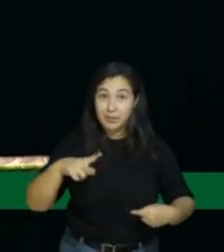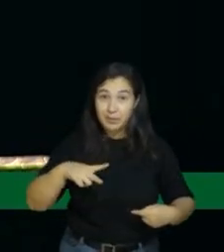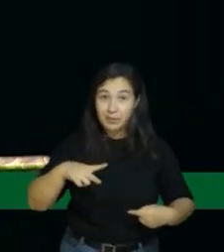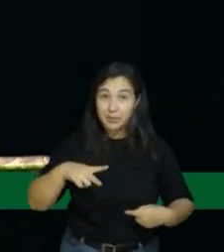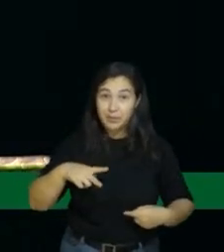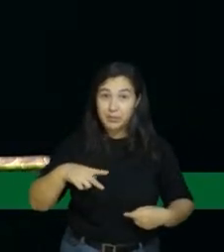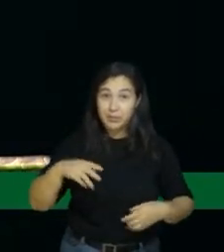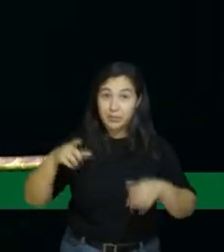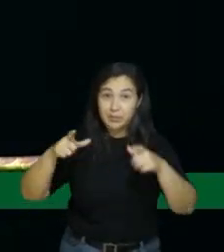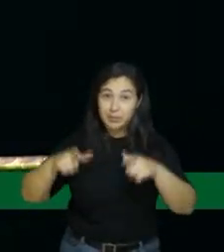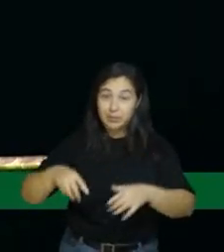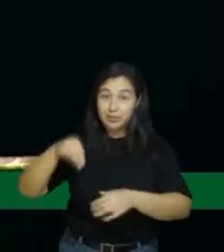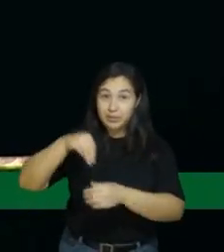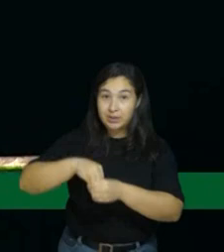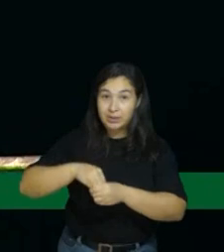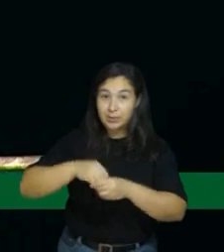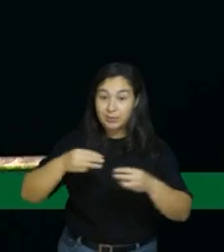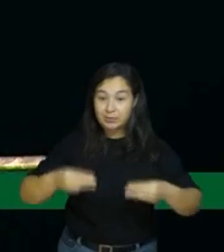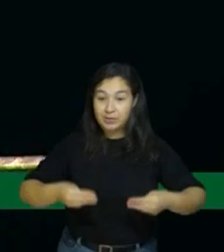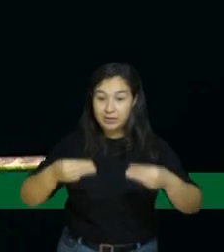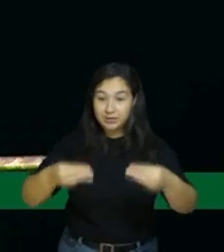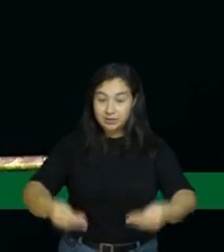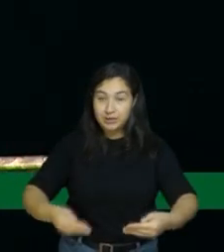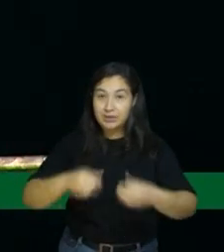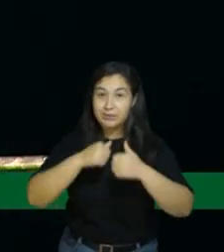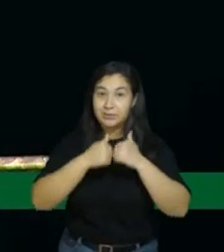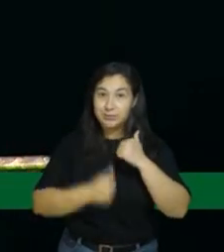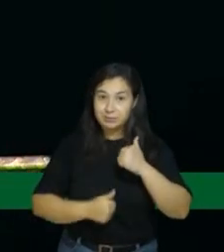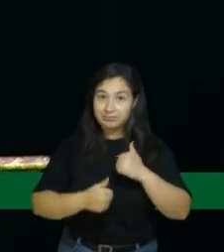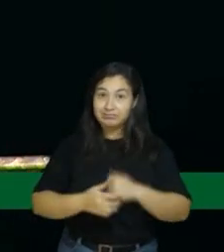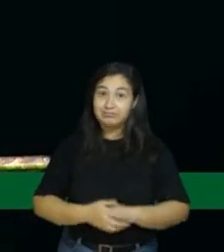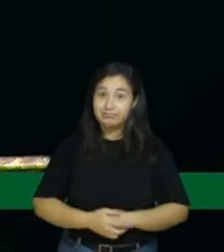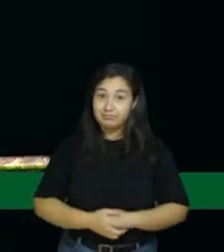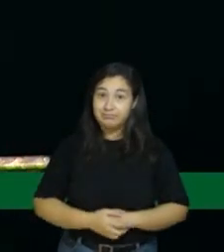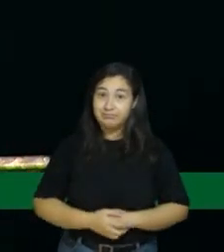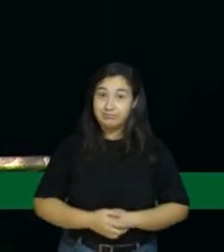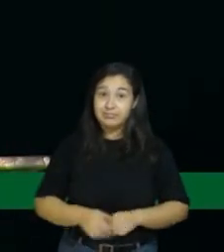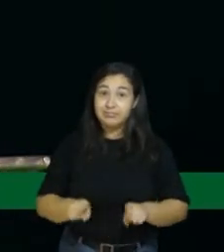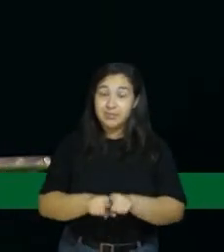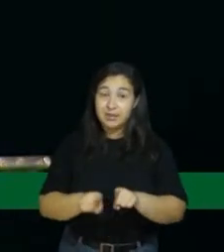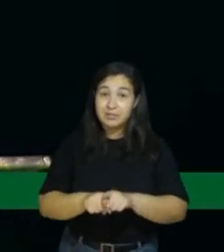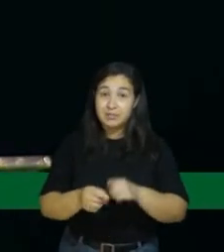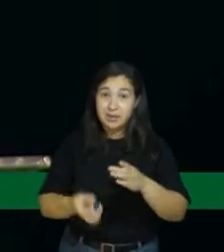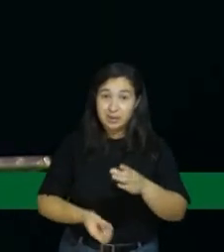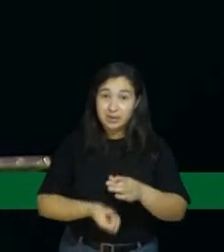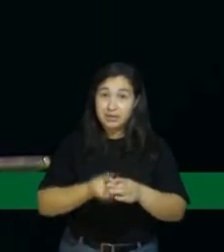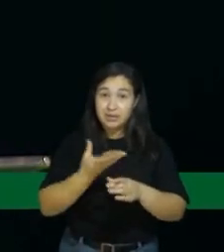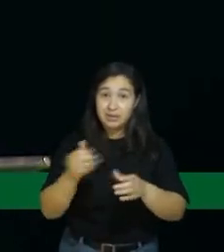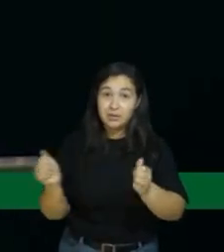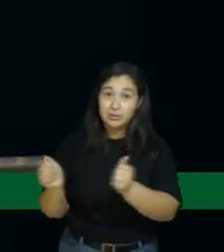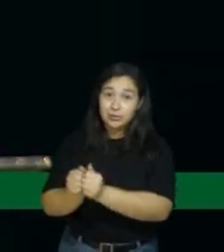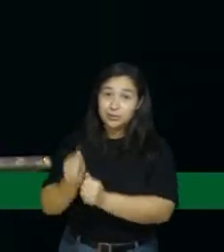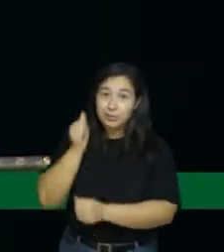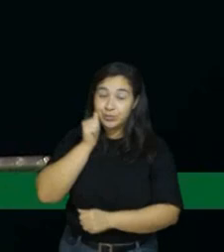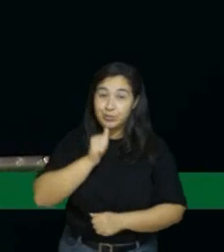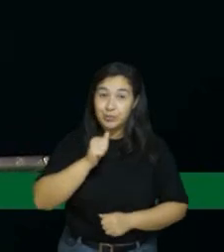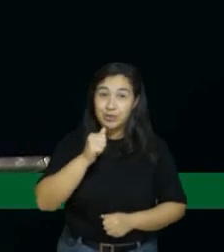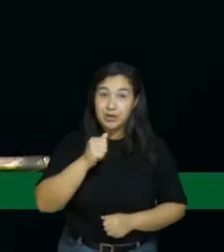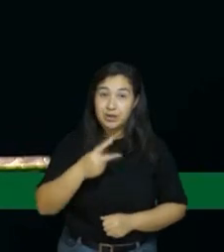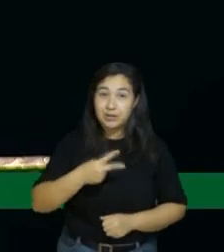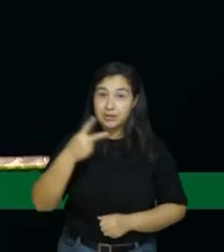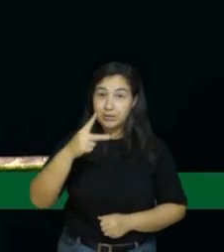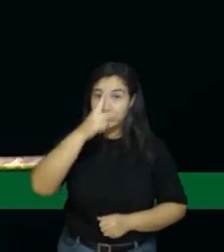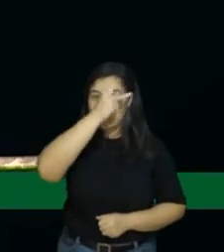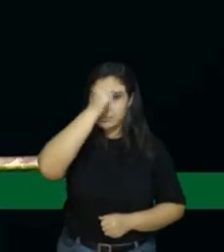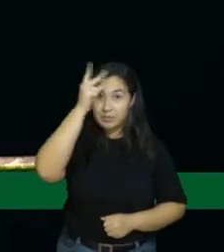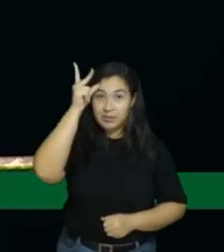Ministério do Esporte e também muito honrada de ser a criadora junto com a nossa vice-prefeita Maria Regina nosso Prefeito